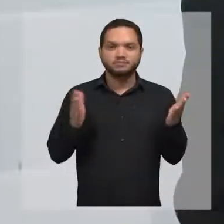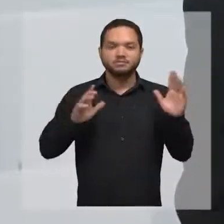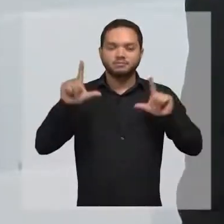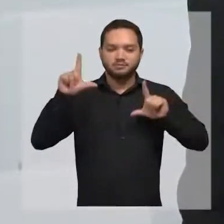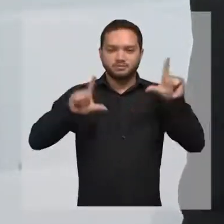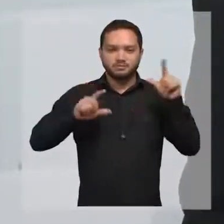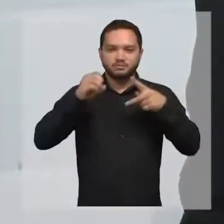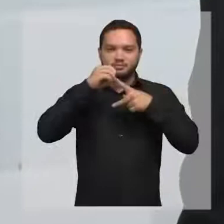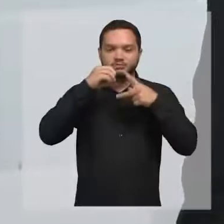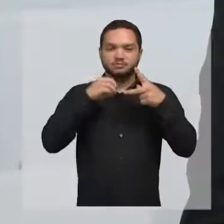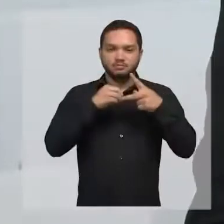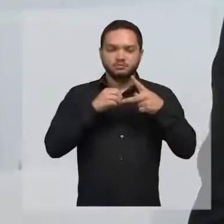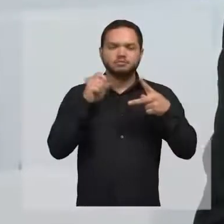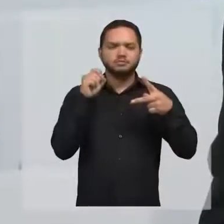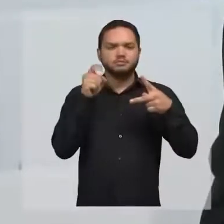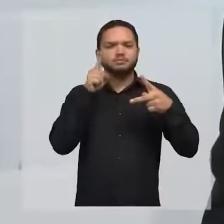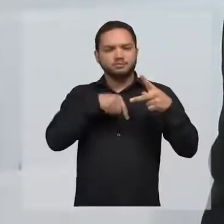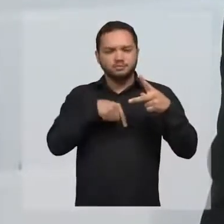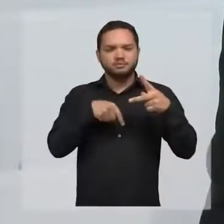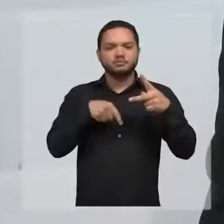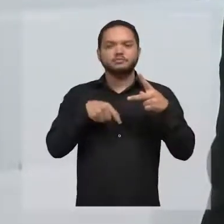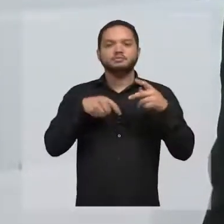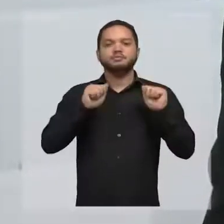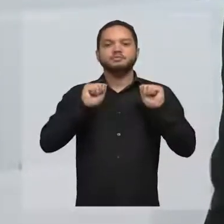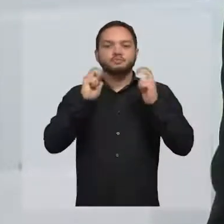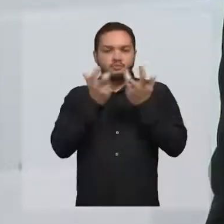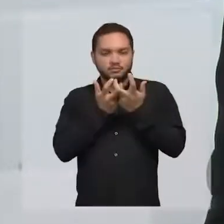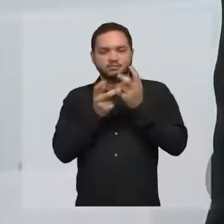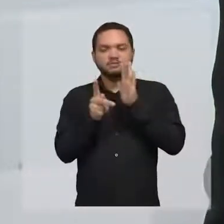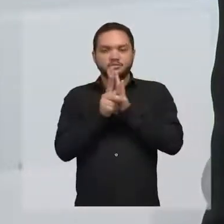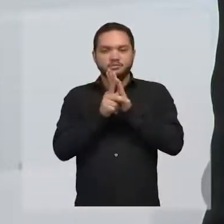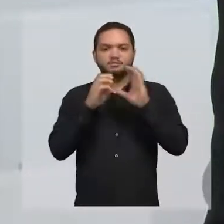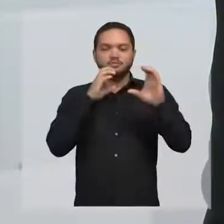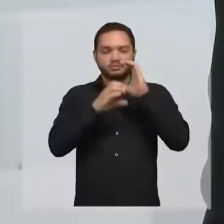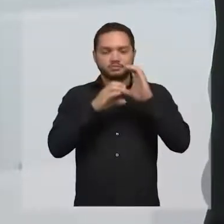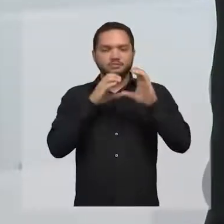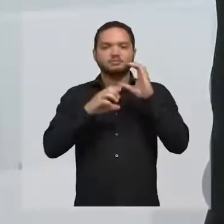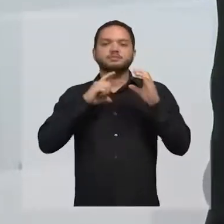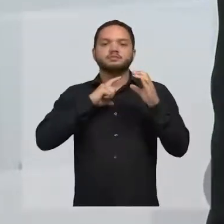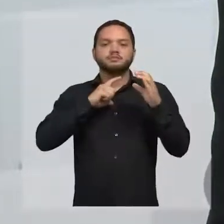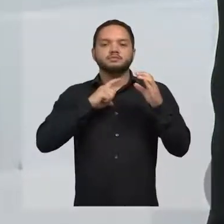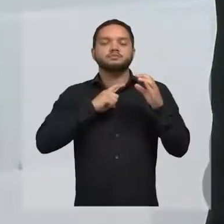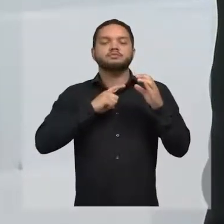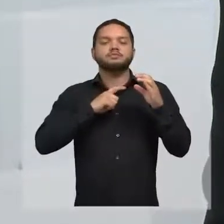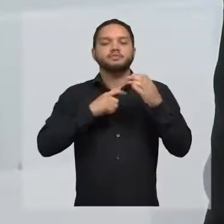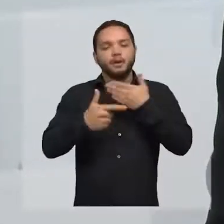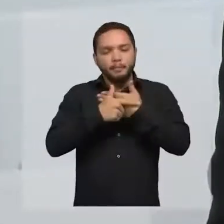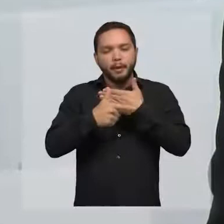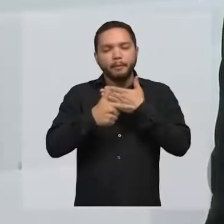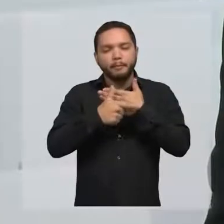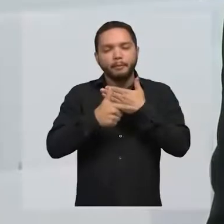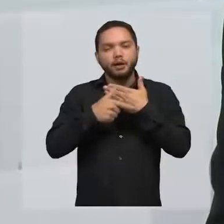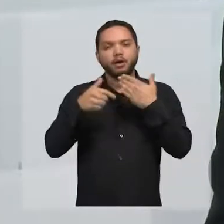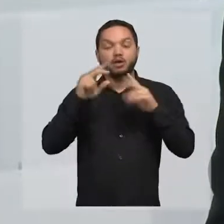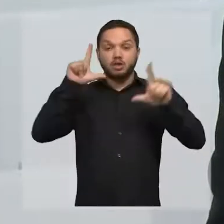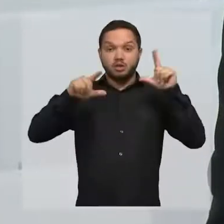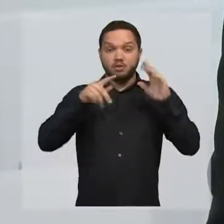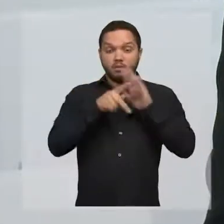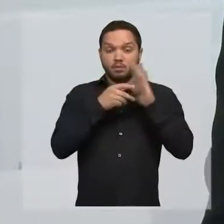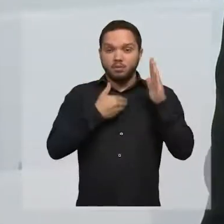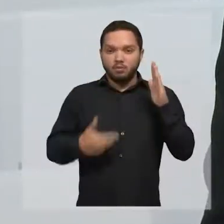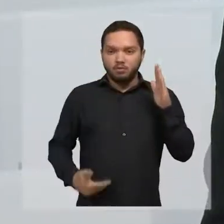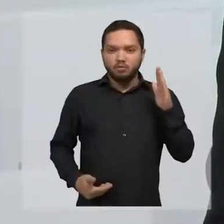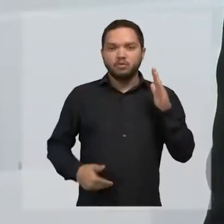Olá, o programa Pela Ordem é um dos instrumentos de comunicação que fortalece o papel da TV pública de colaborar de